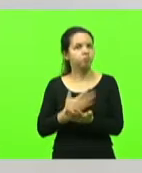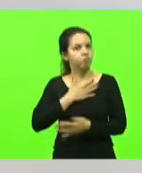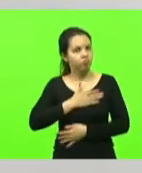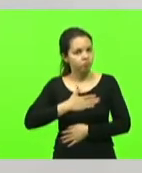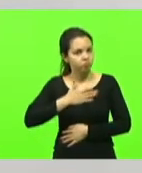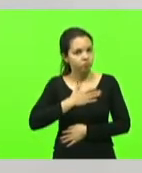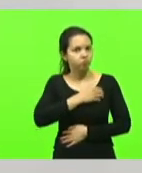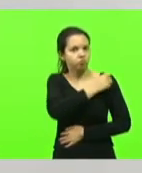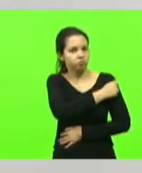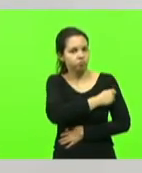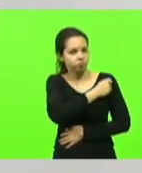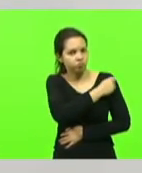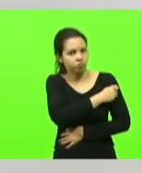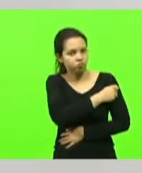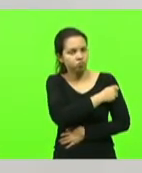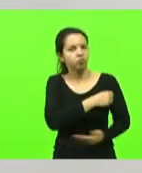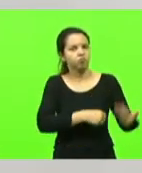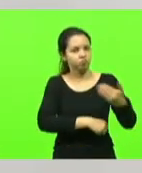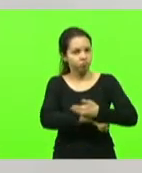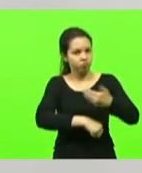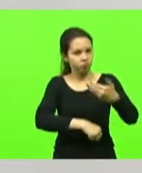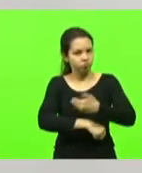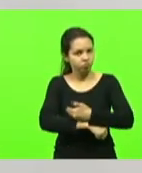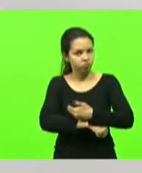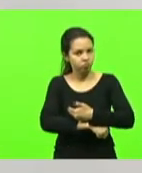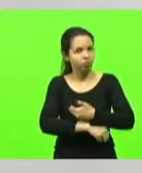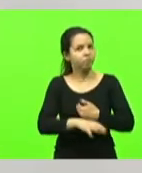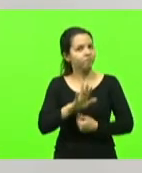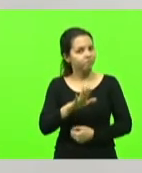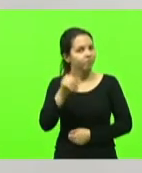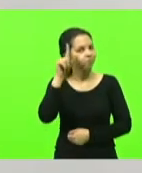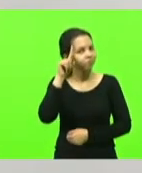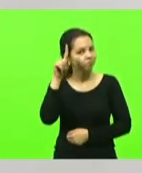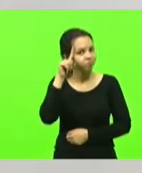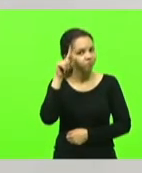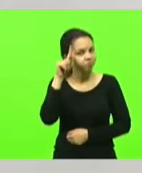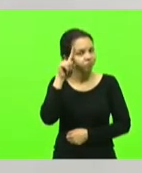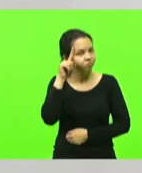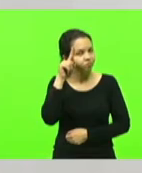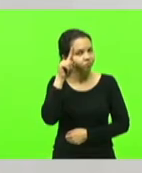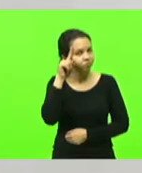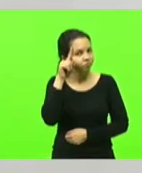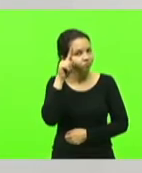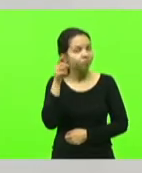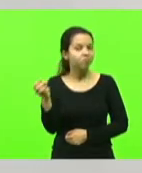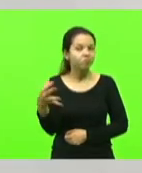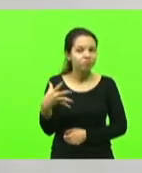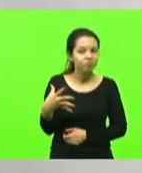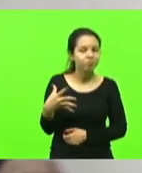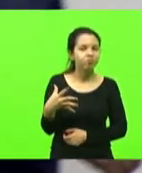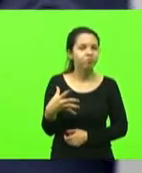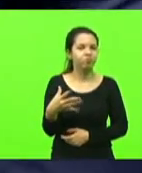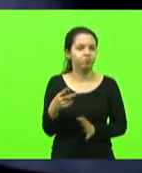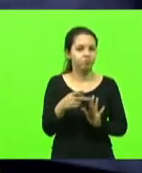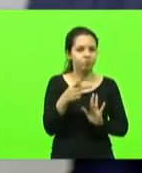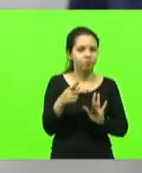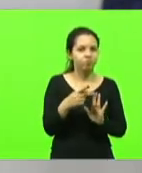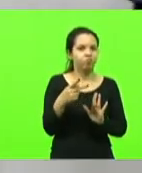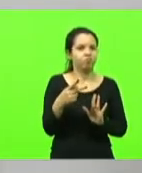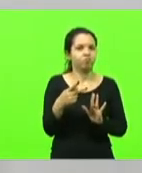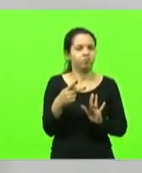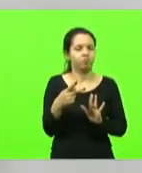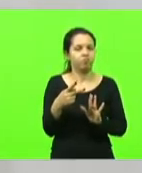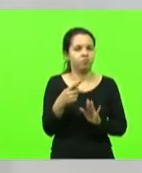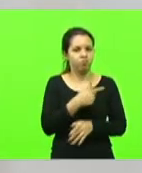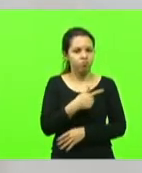cada dia, sempre uma novidade por conta das portarias que vão aparecendo. Juro que quando percebi que o governo do Estado de Santa Catarina